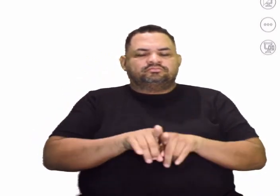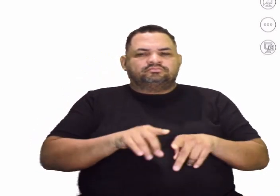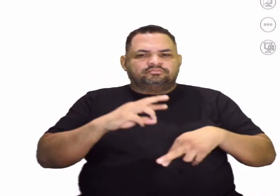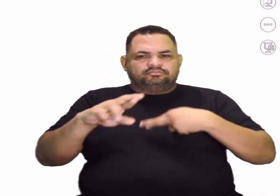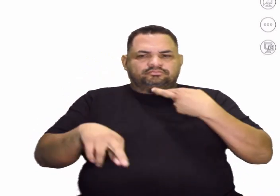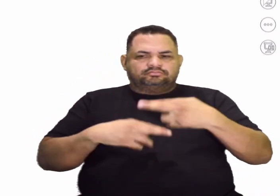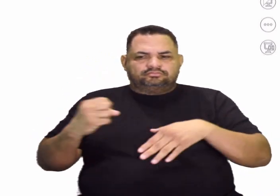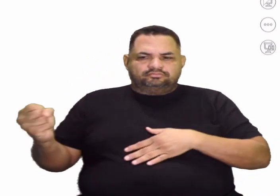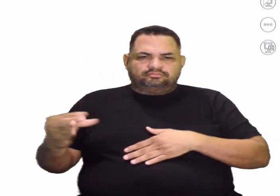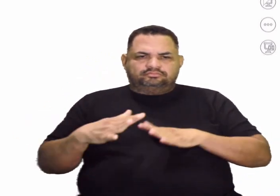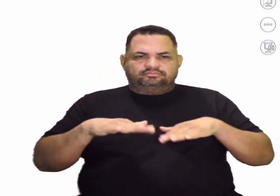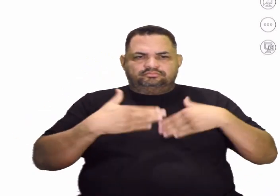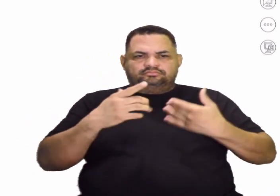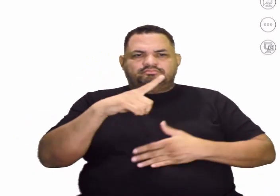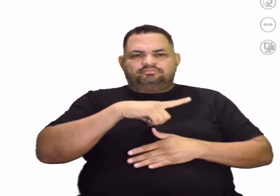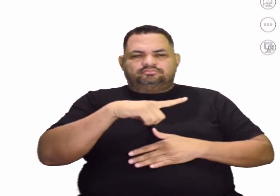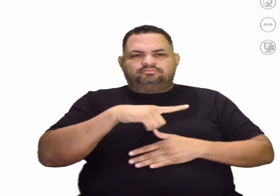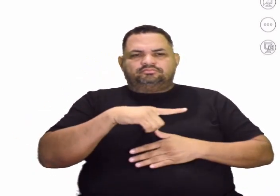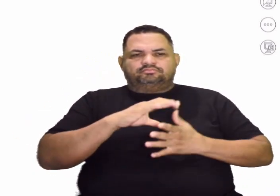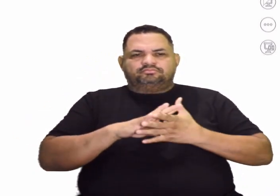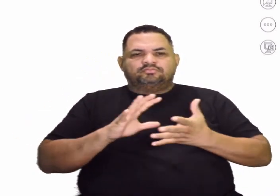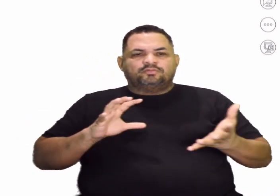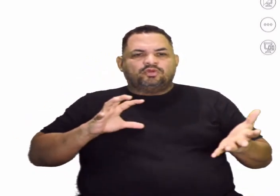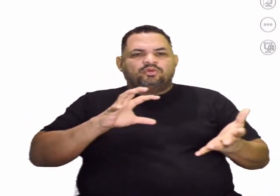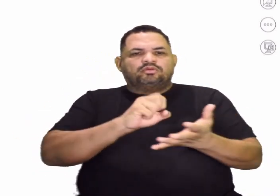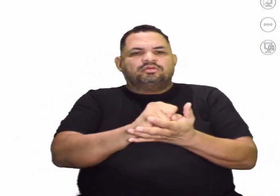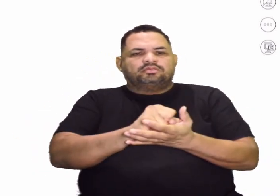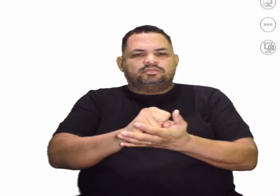Renascimento: conquistas marítimas,